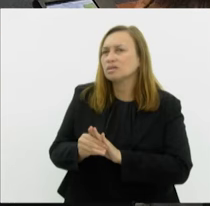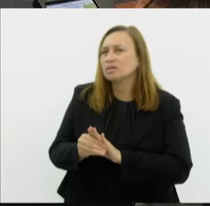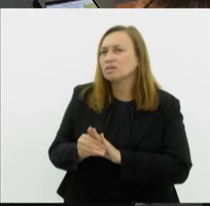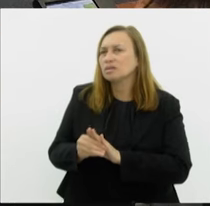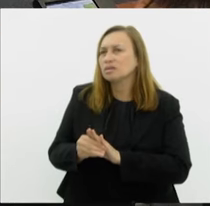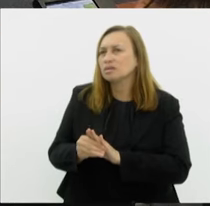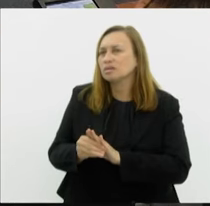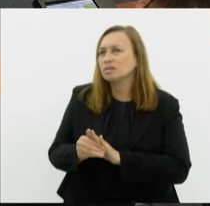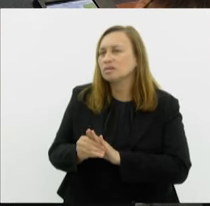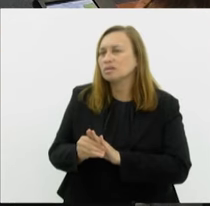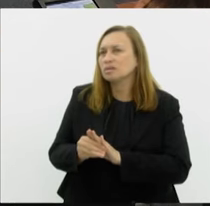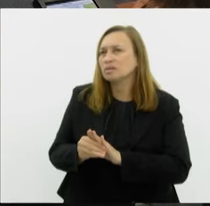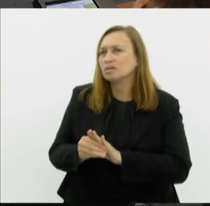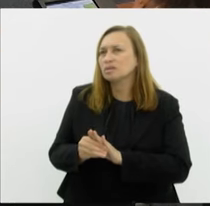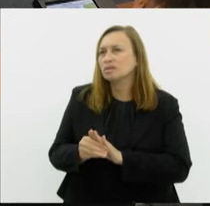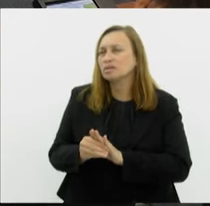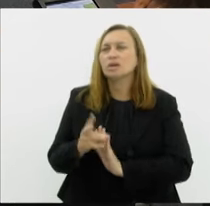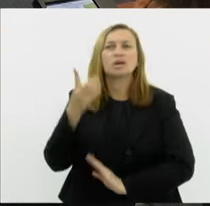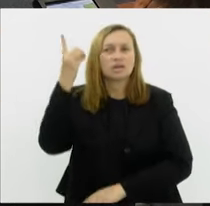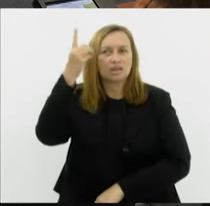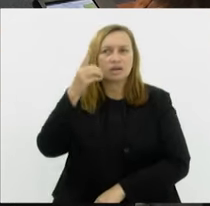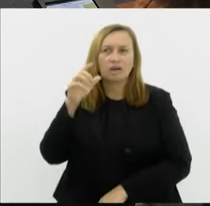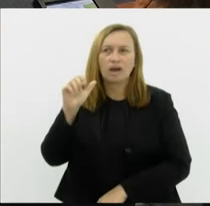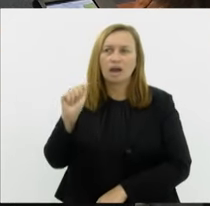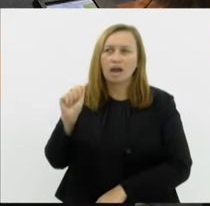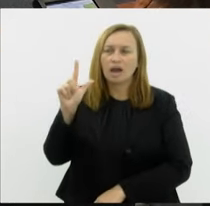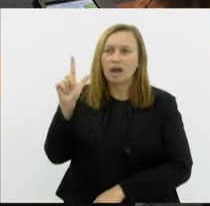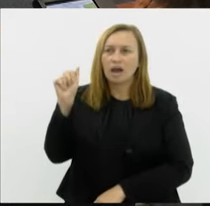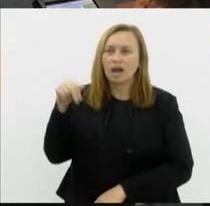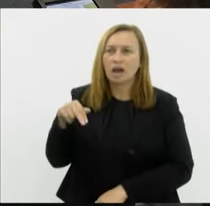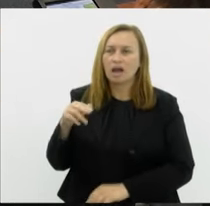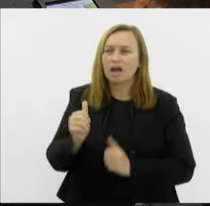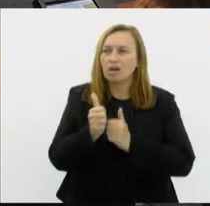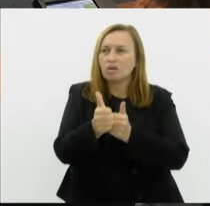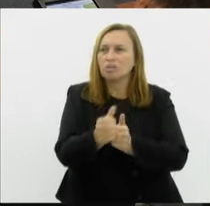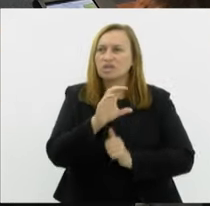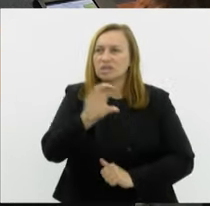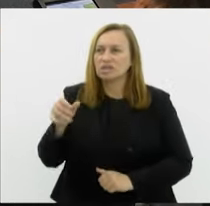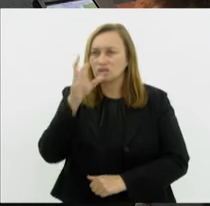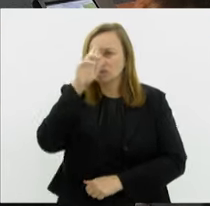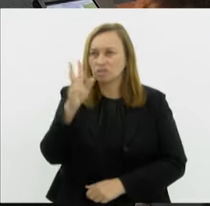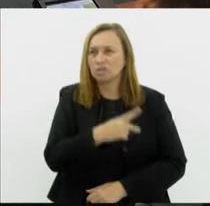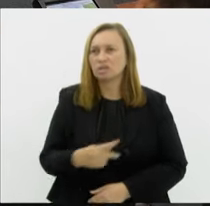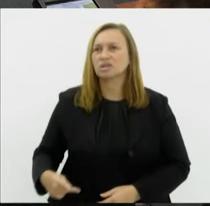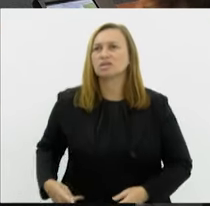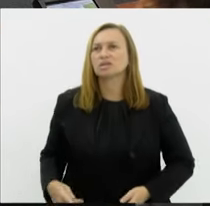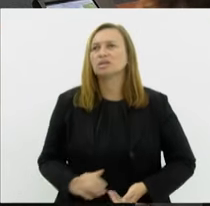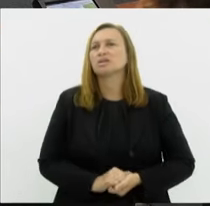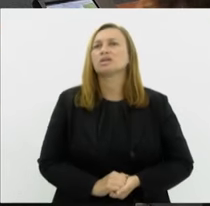Contrário a todas as emendas. Deputado Alan Lopes, então. Acompanhe a CCJ, presidente.